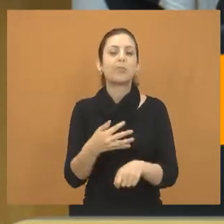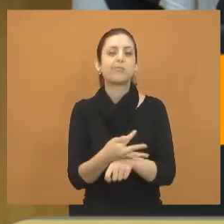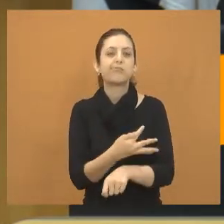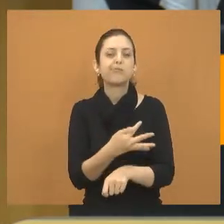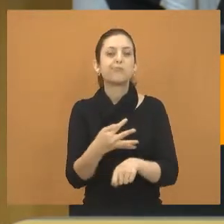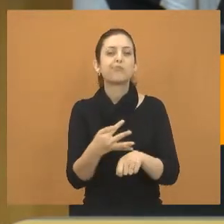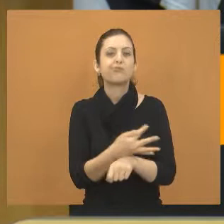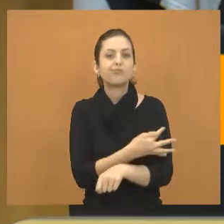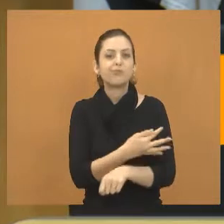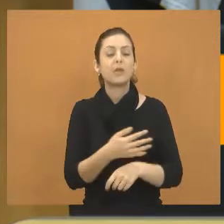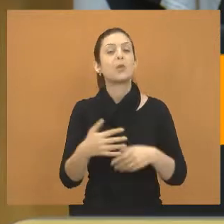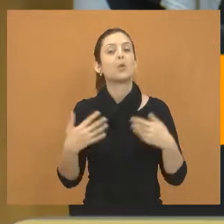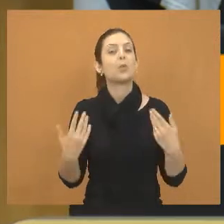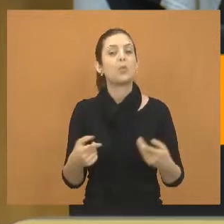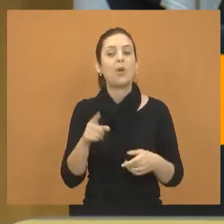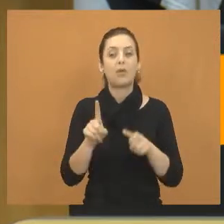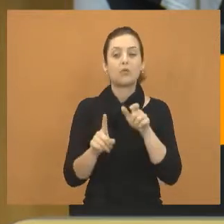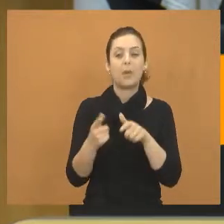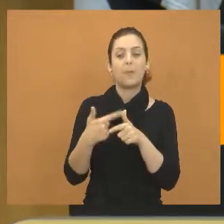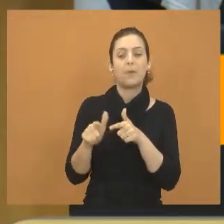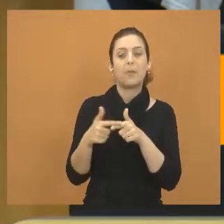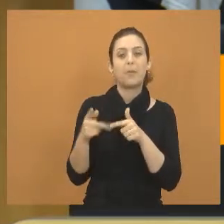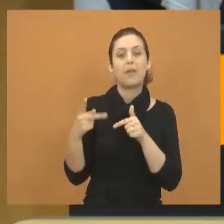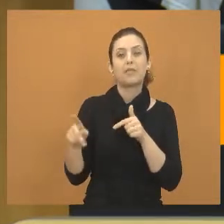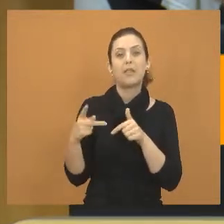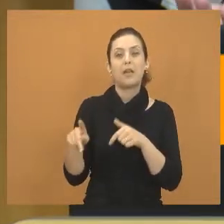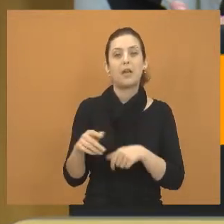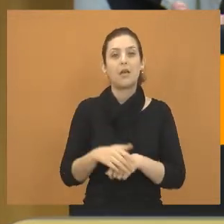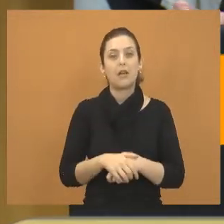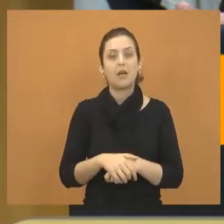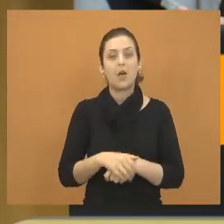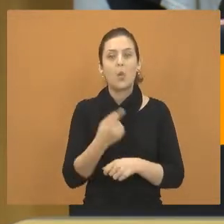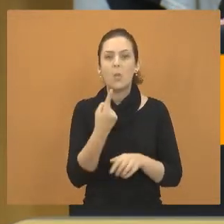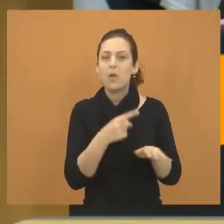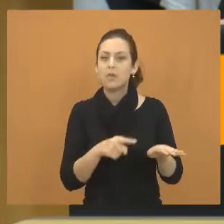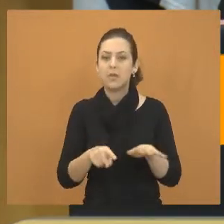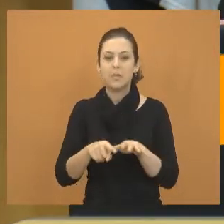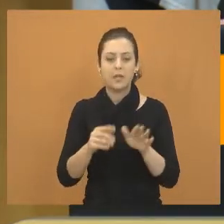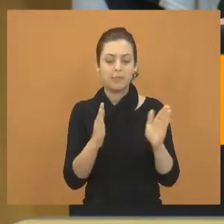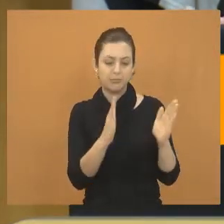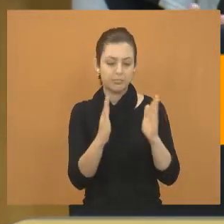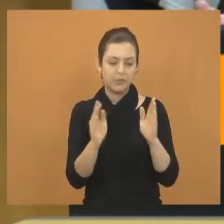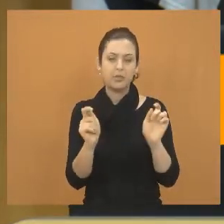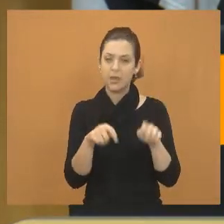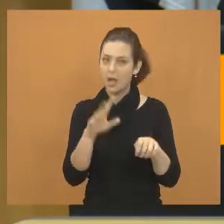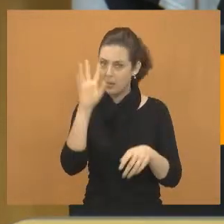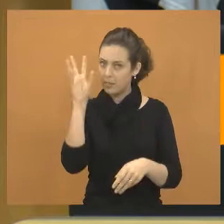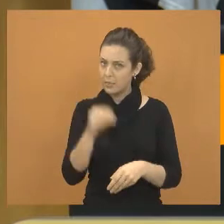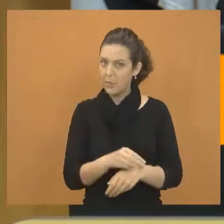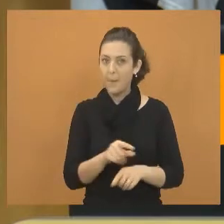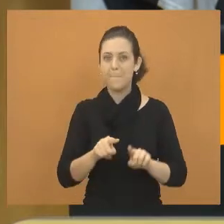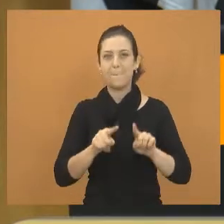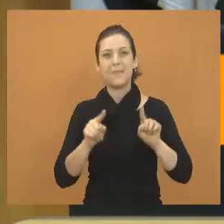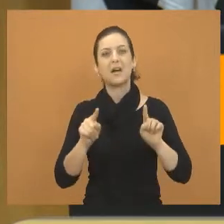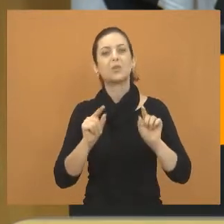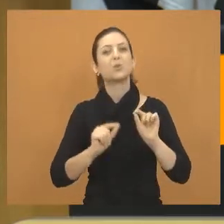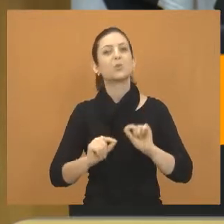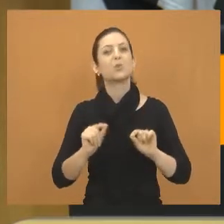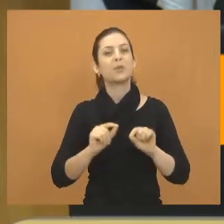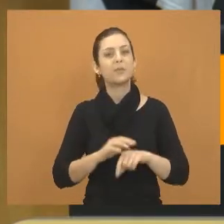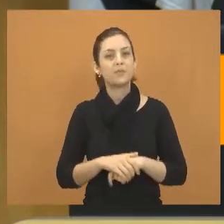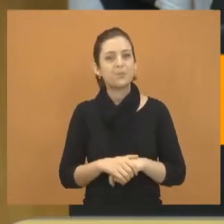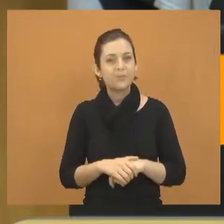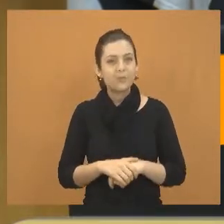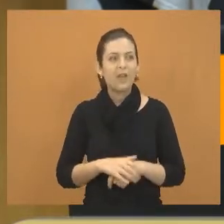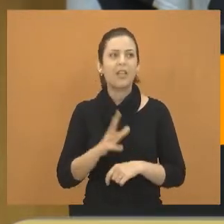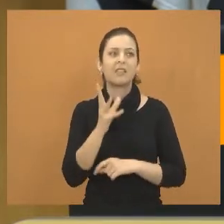Sendo que a questão dela poderia ser resolvida o quê? Em uma semana. Mas não, é o quê? Sabe, é